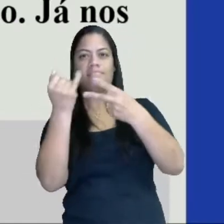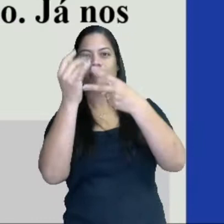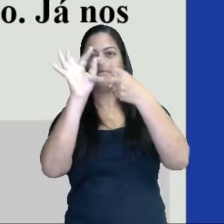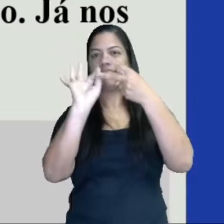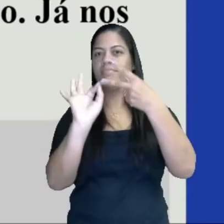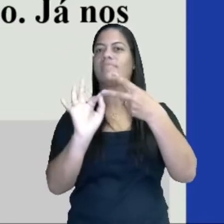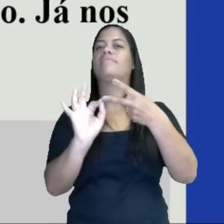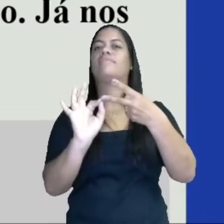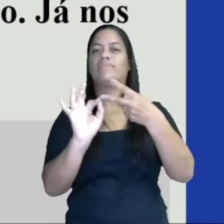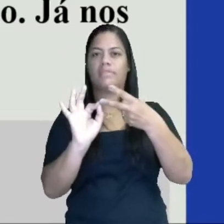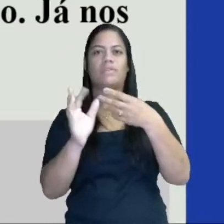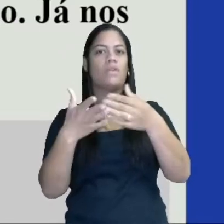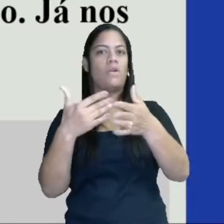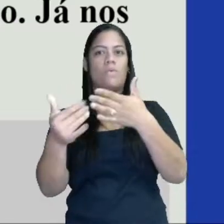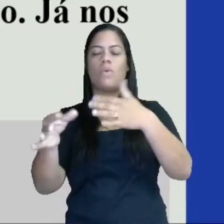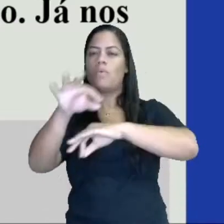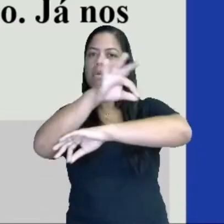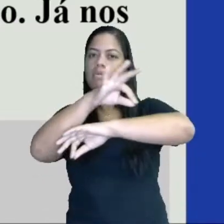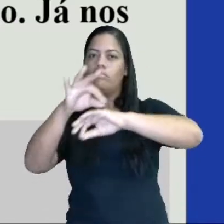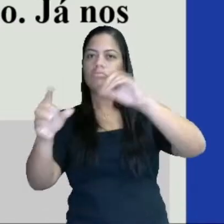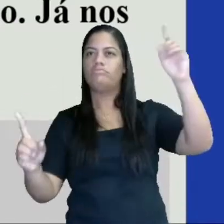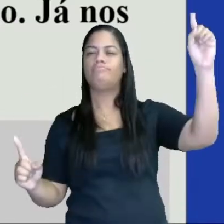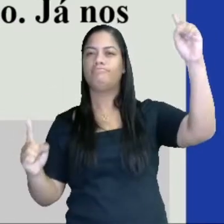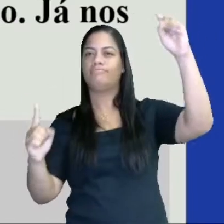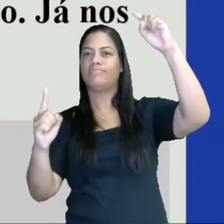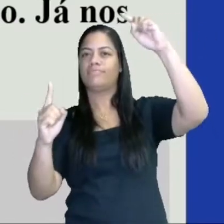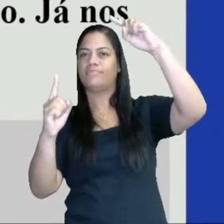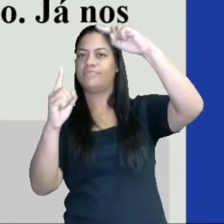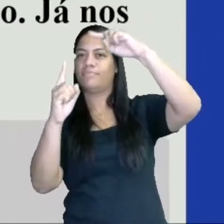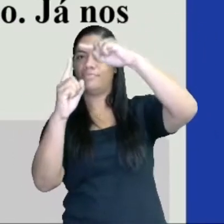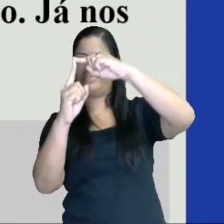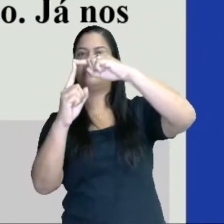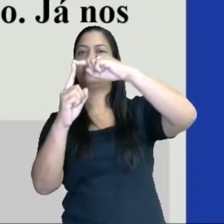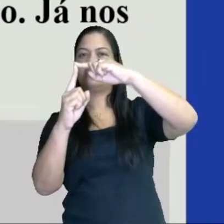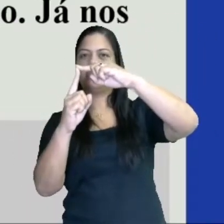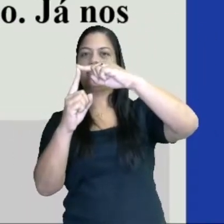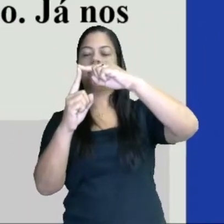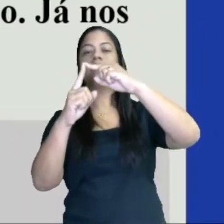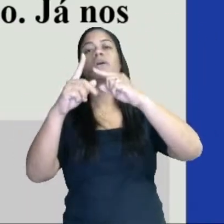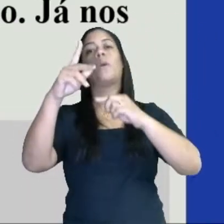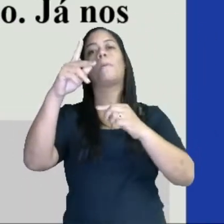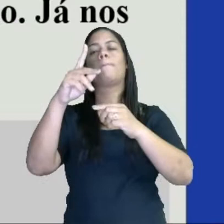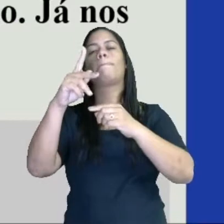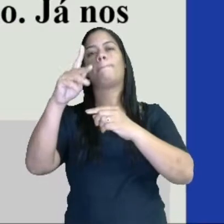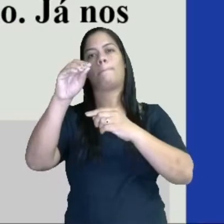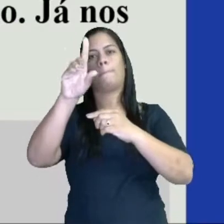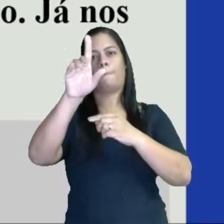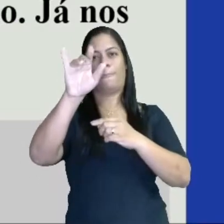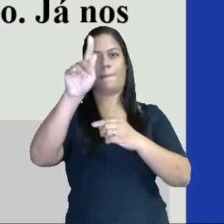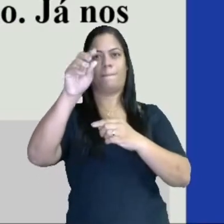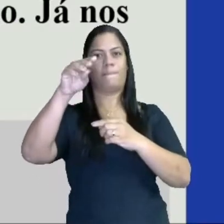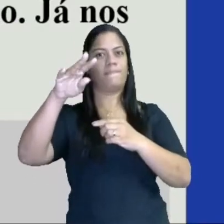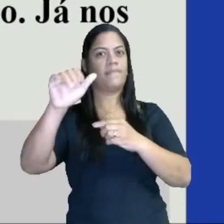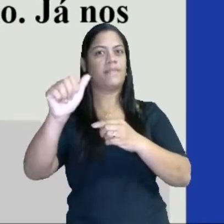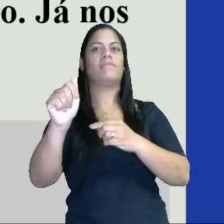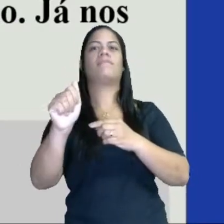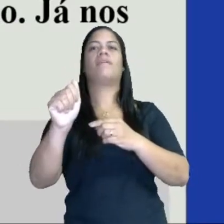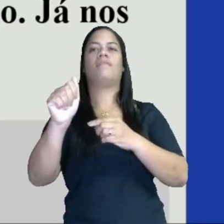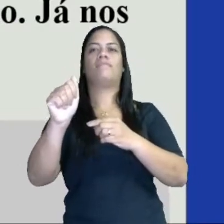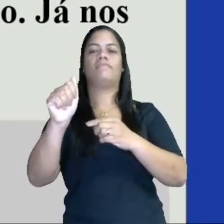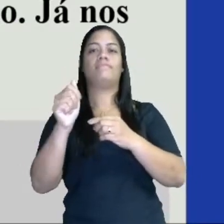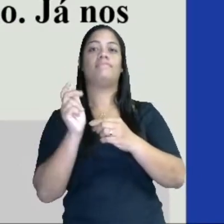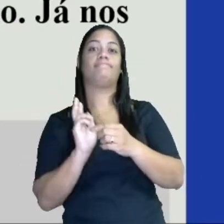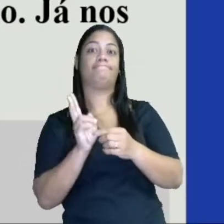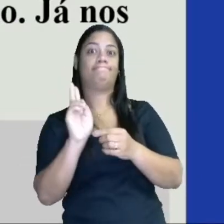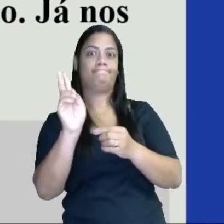de convexos quando qualquer reta que une dois pontos pertencente à região poligonal ficará totalmente inserida